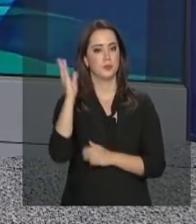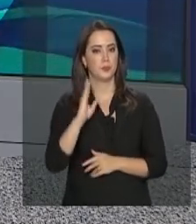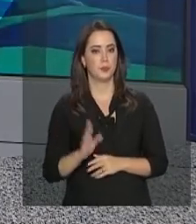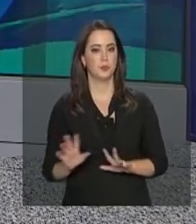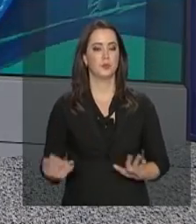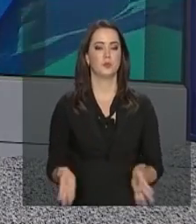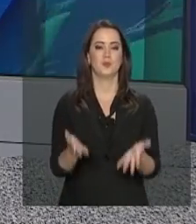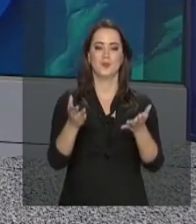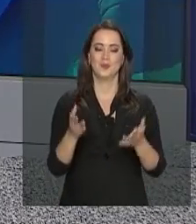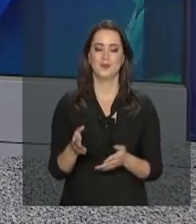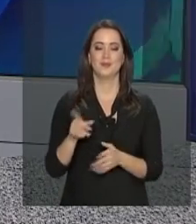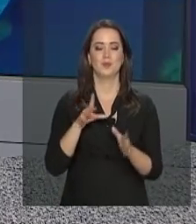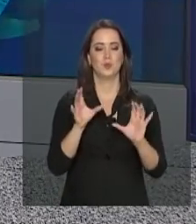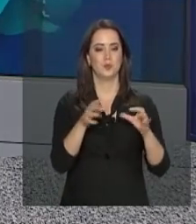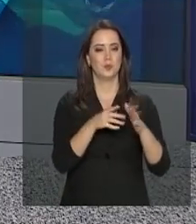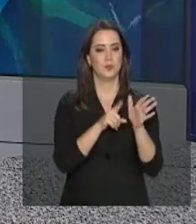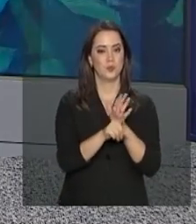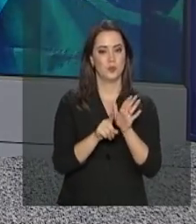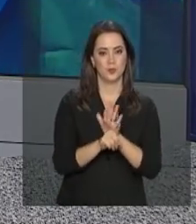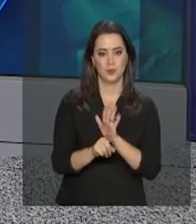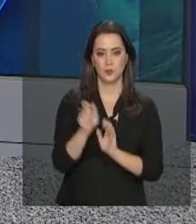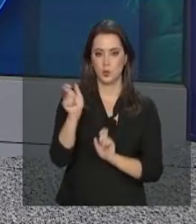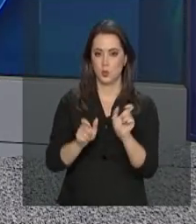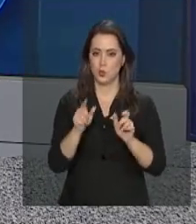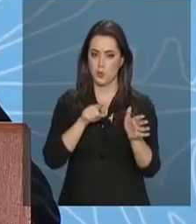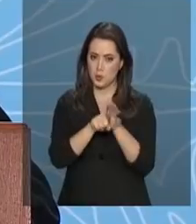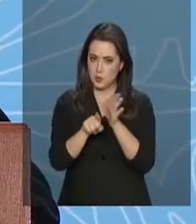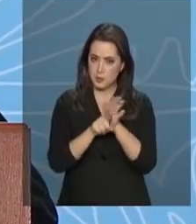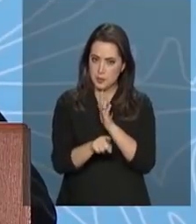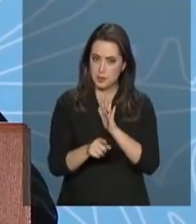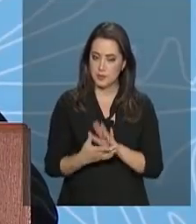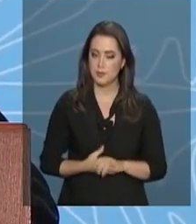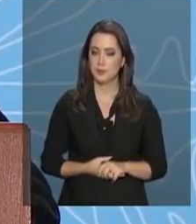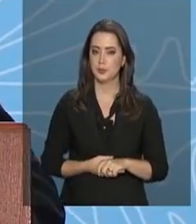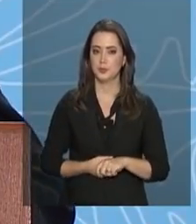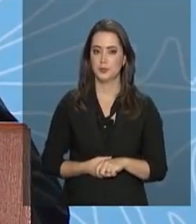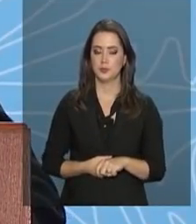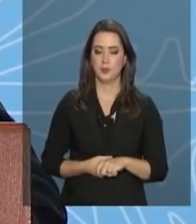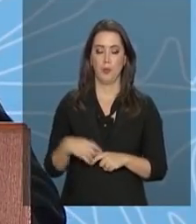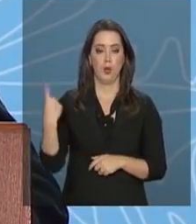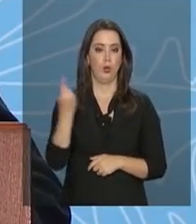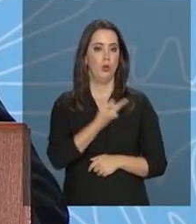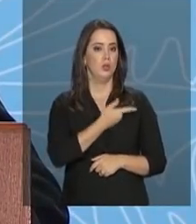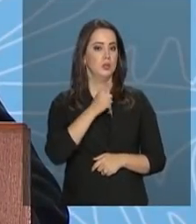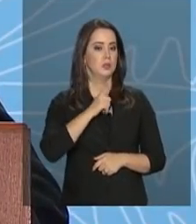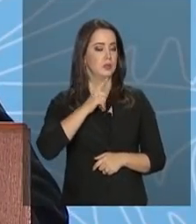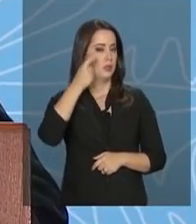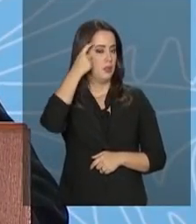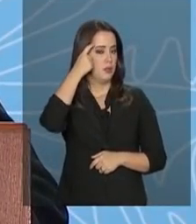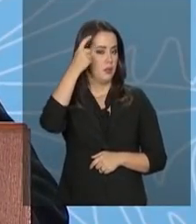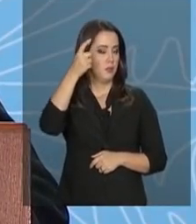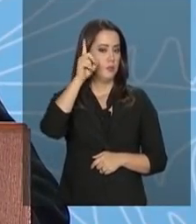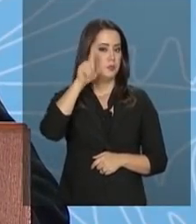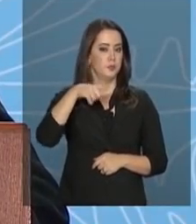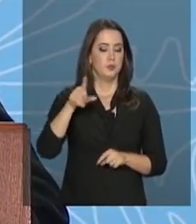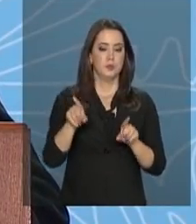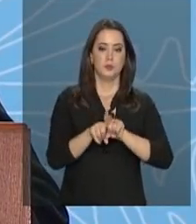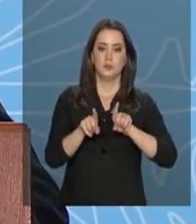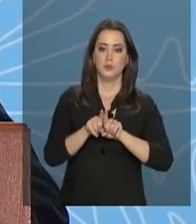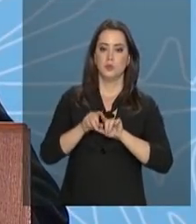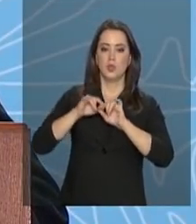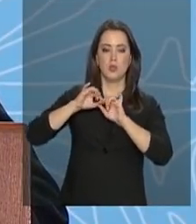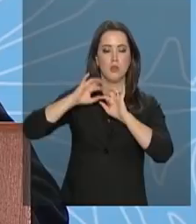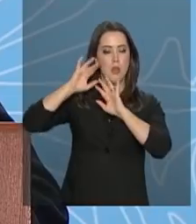no brasil e para valorizar os pesquisadores nós contamos com inteligência e